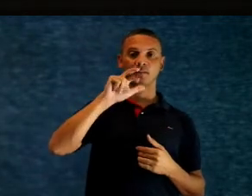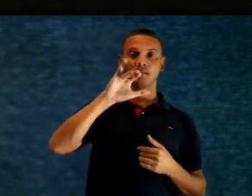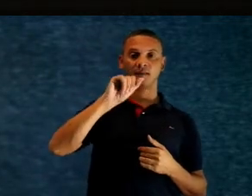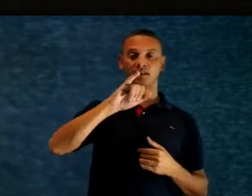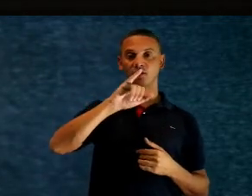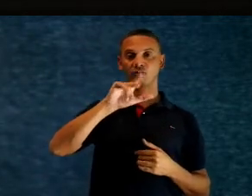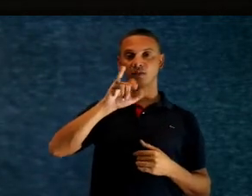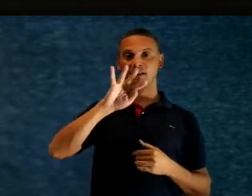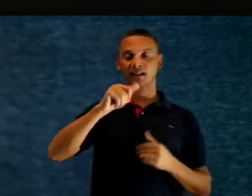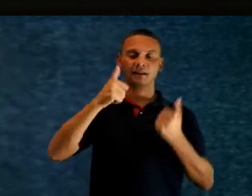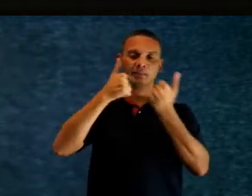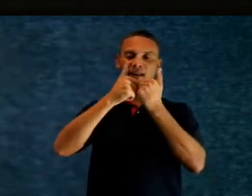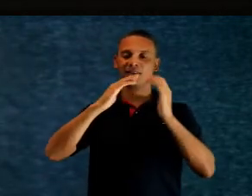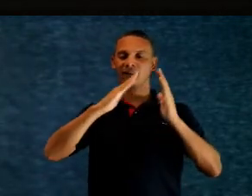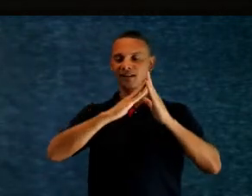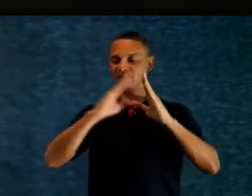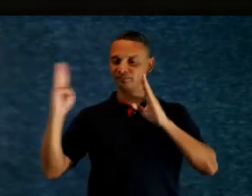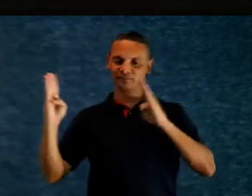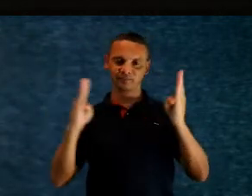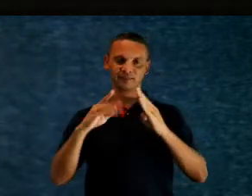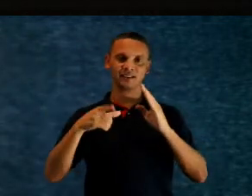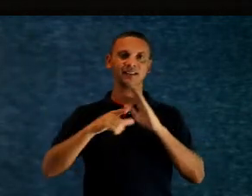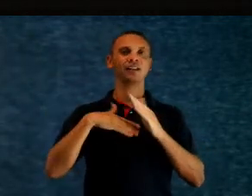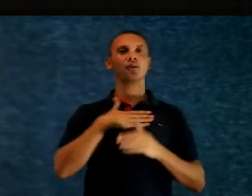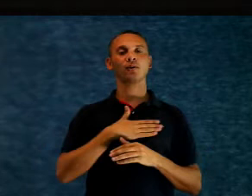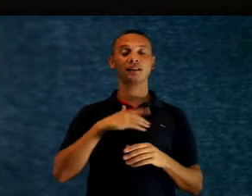Então, eles eram muito, eu diria,